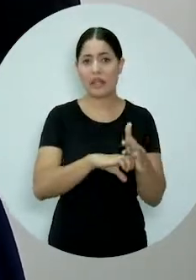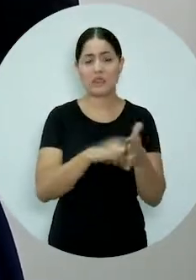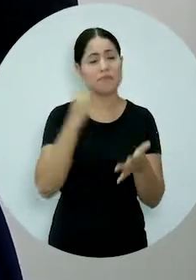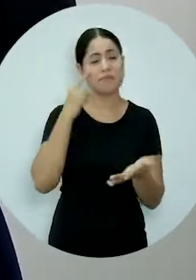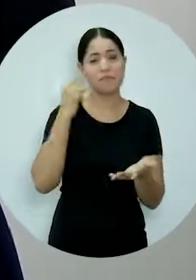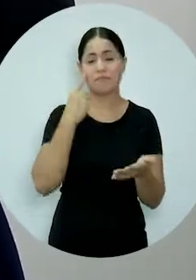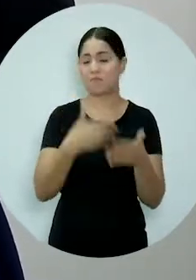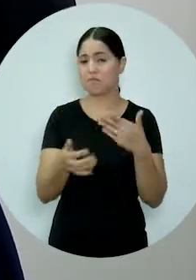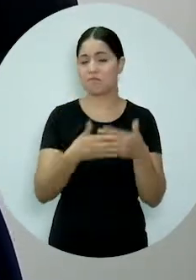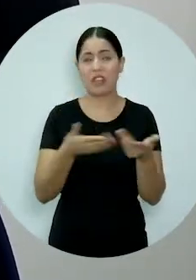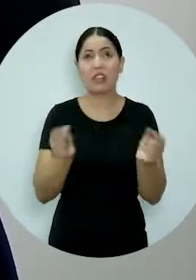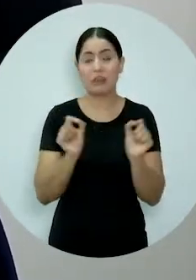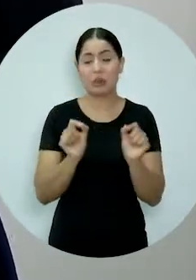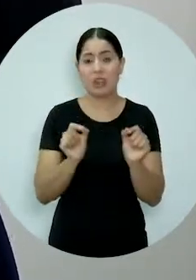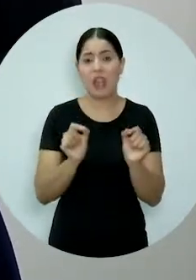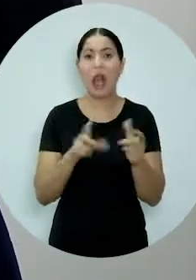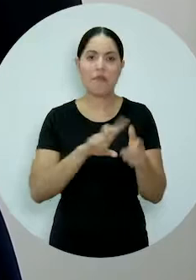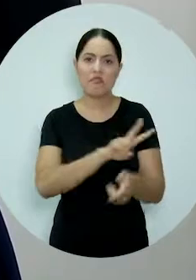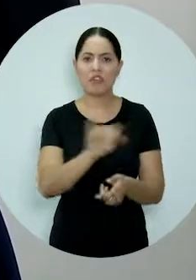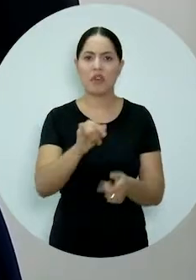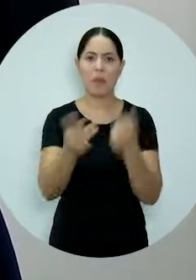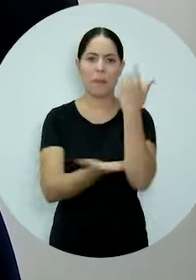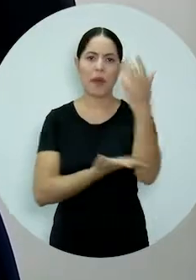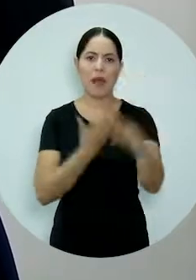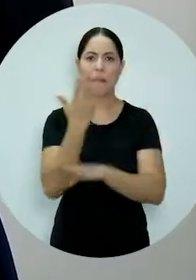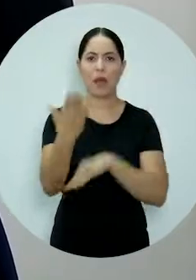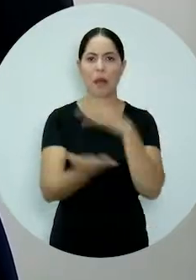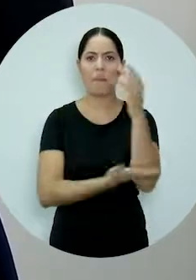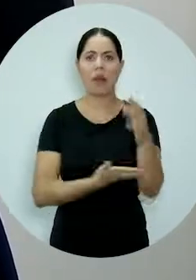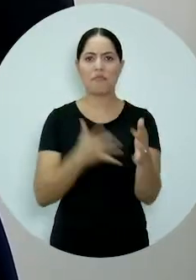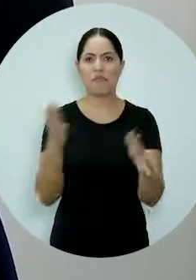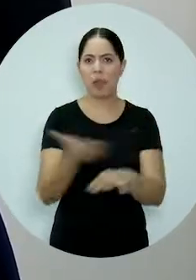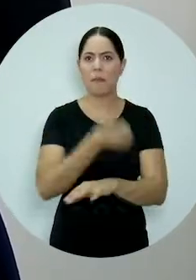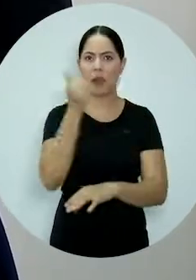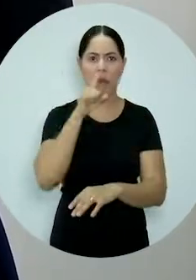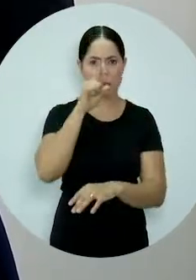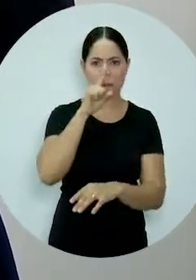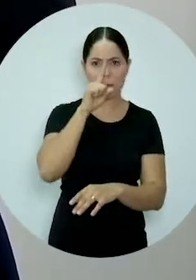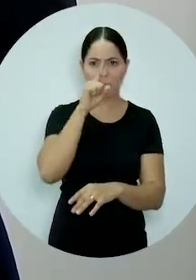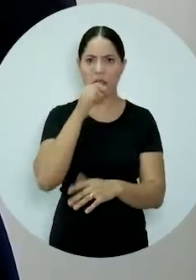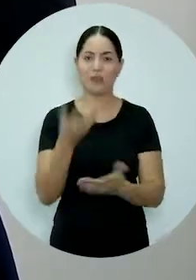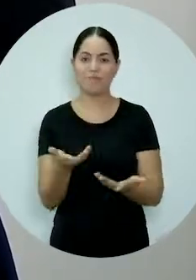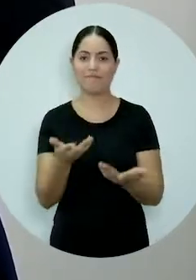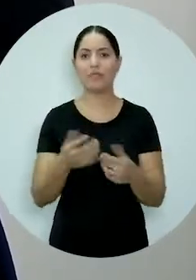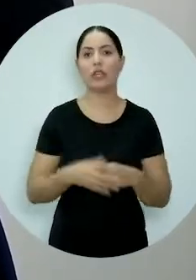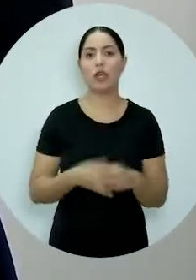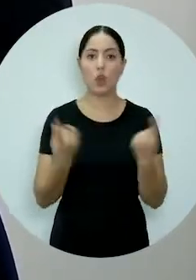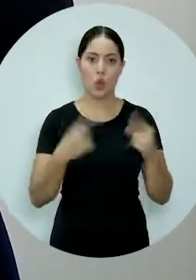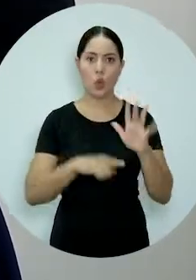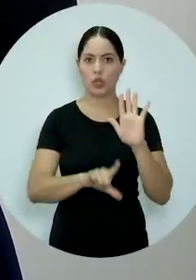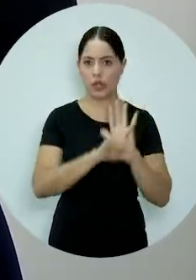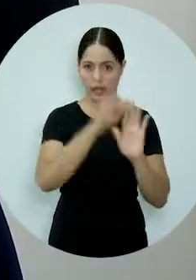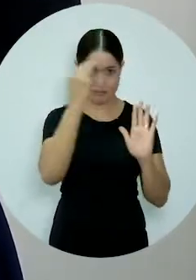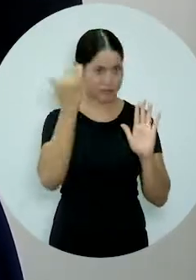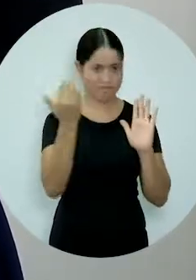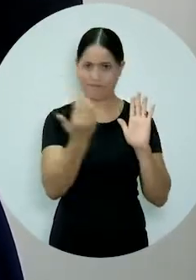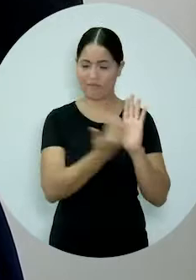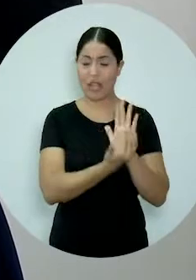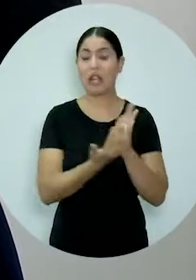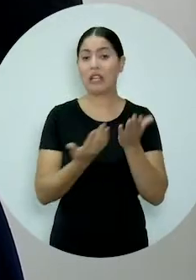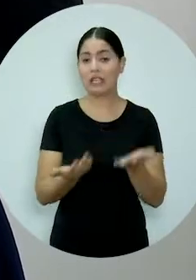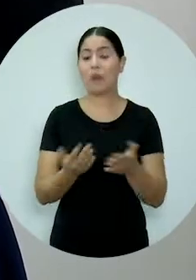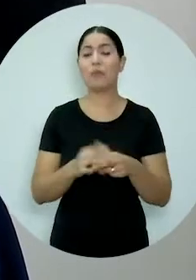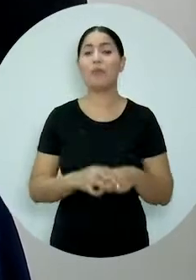o empresário, ou enfim, quem quer que seja, entende que vale a pena correr o risco e desmatar inadvertidamente. Mas,